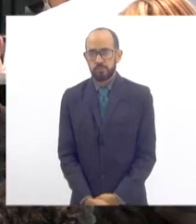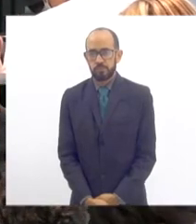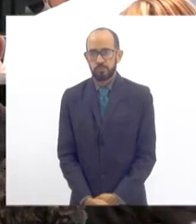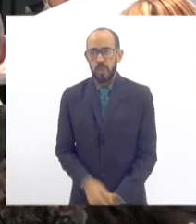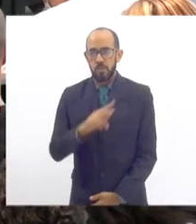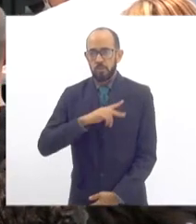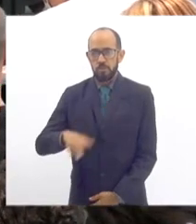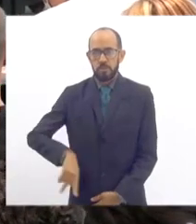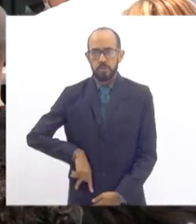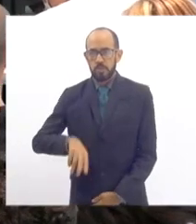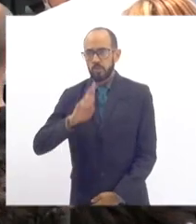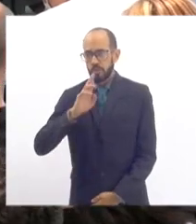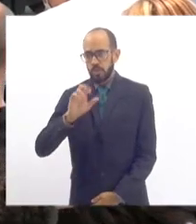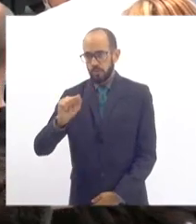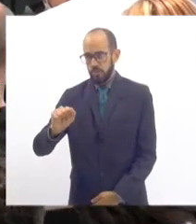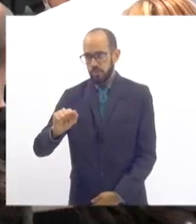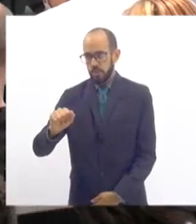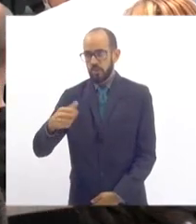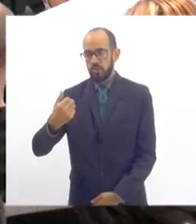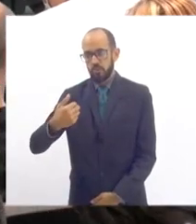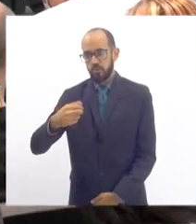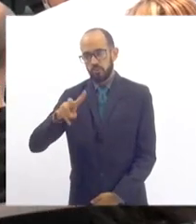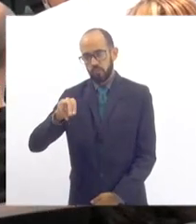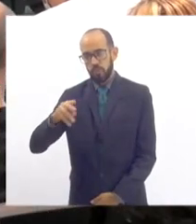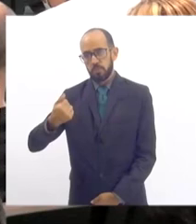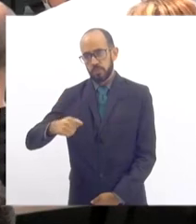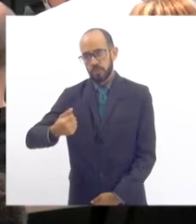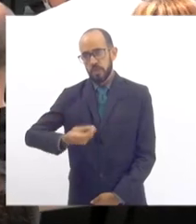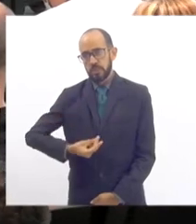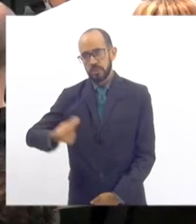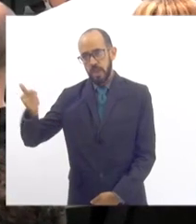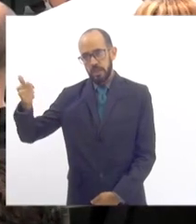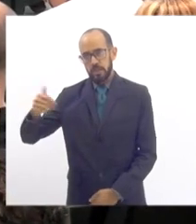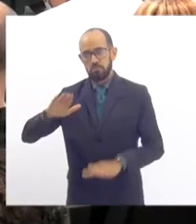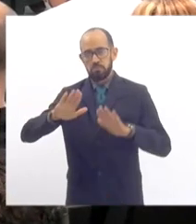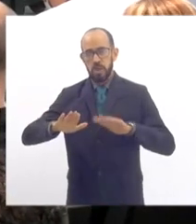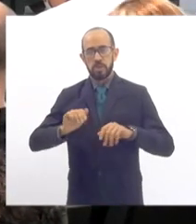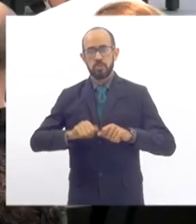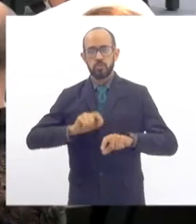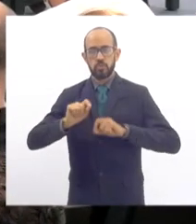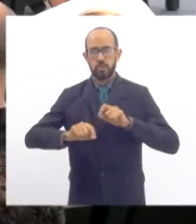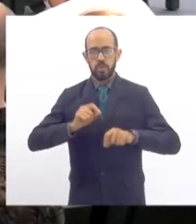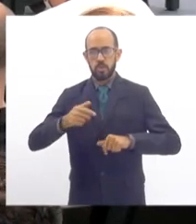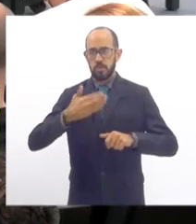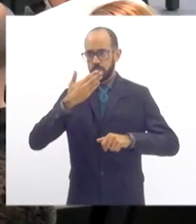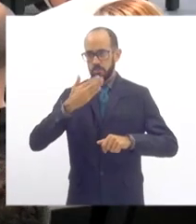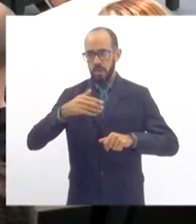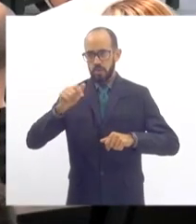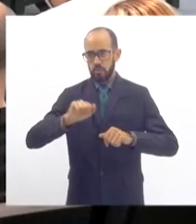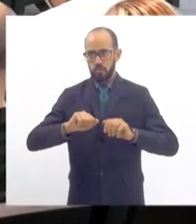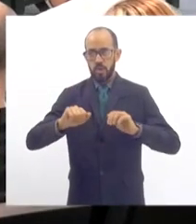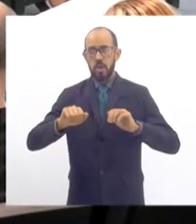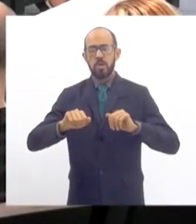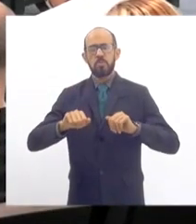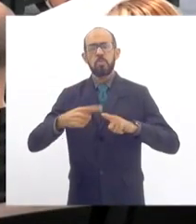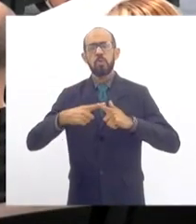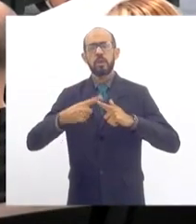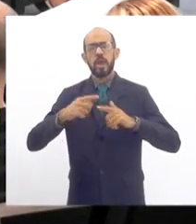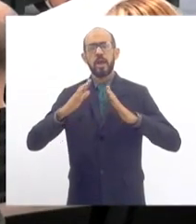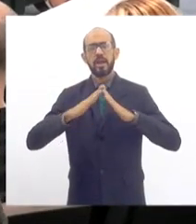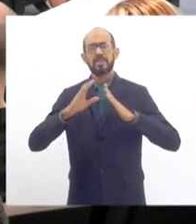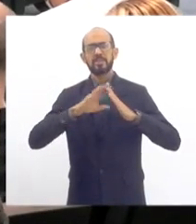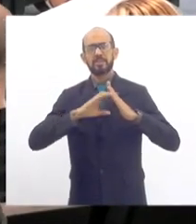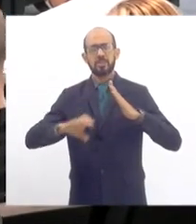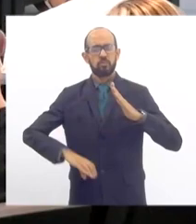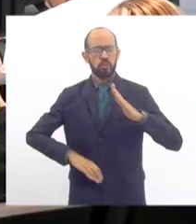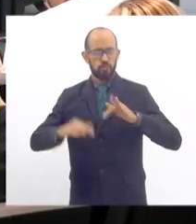Presidente Rodrigo Amorim, eu terei que me ausentar daqui a pouco, mas eu queria deixar aqui algumas considerações. Eu estava aqui cobrando da Casa Civil, Flávio, a ausência